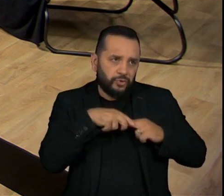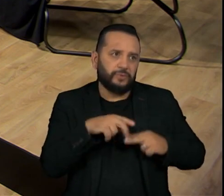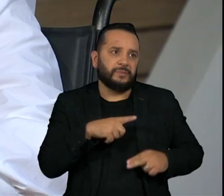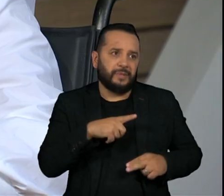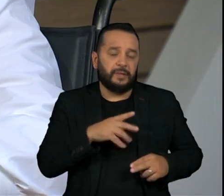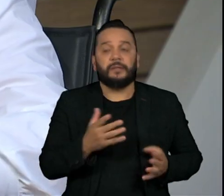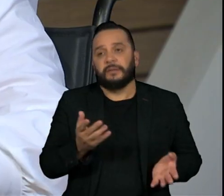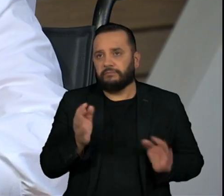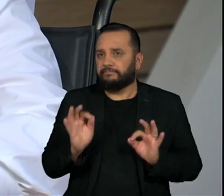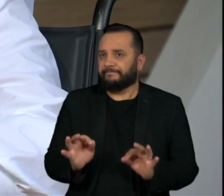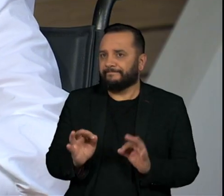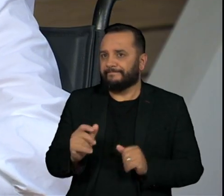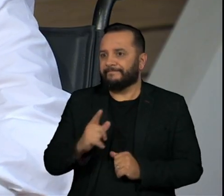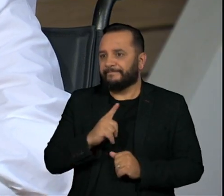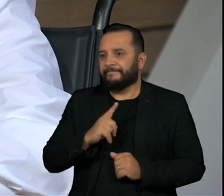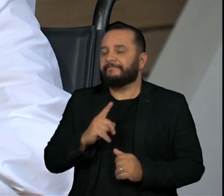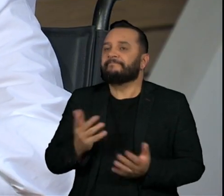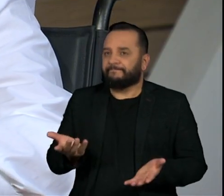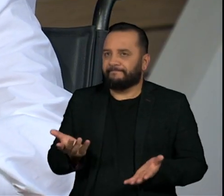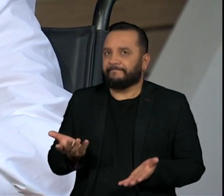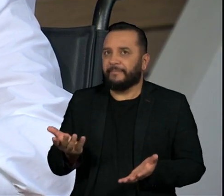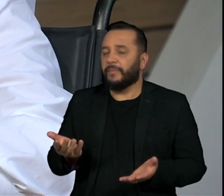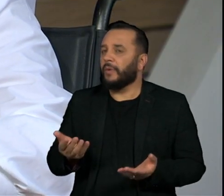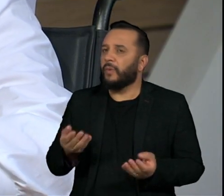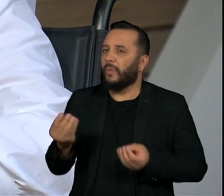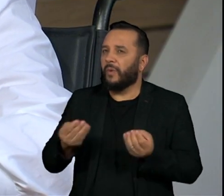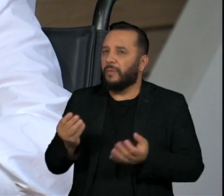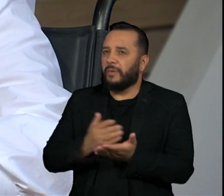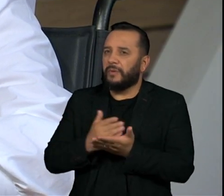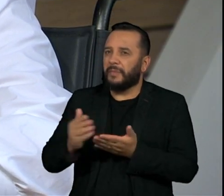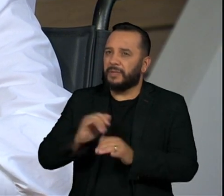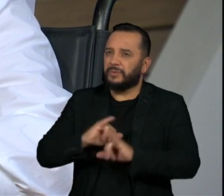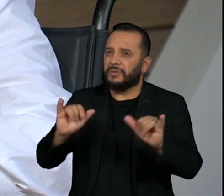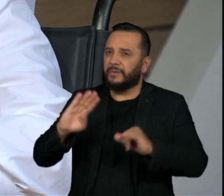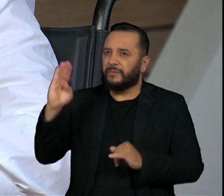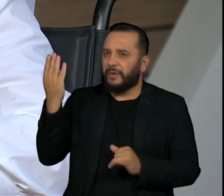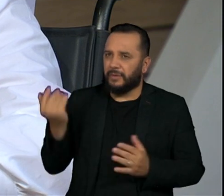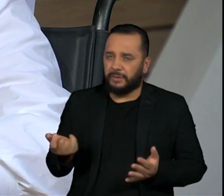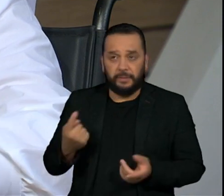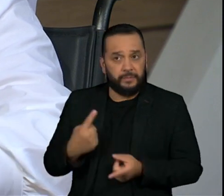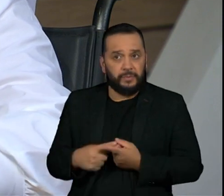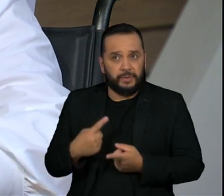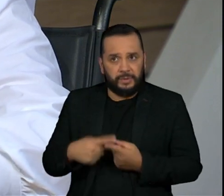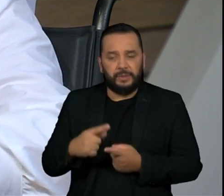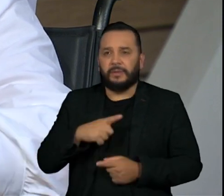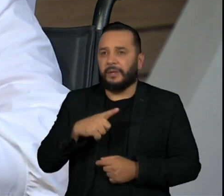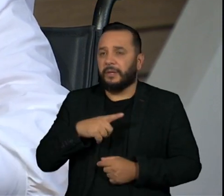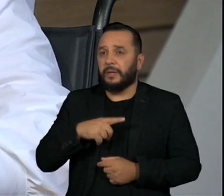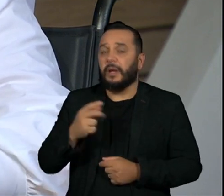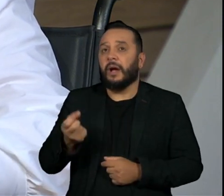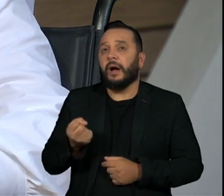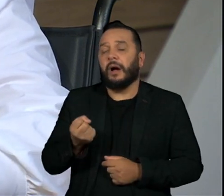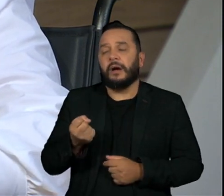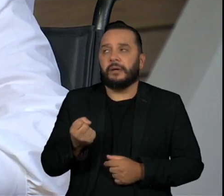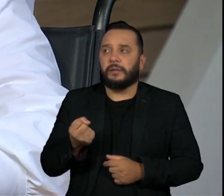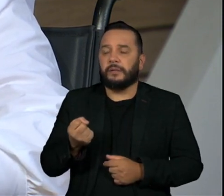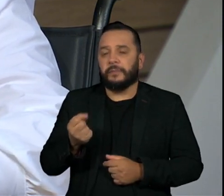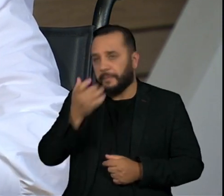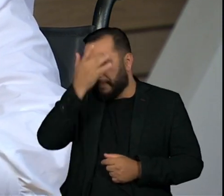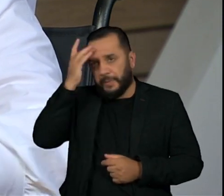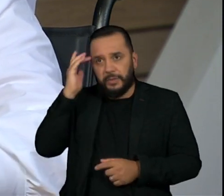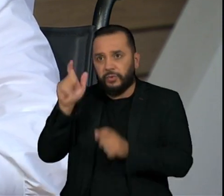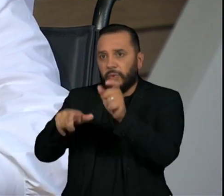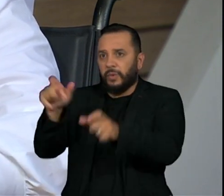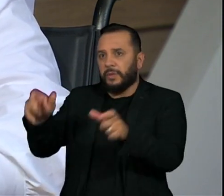essas informações falsas, né? Que a gente sempre pondera que existem pessoas que têm